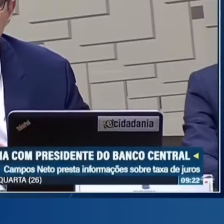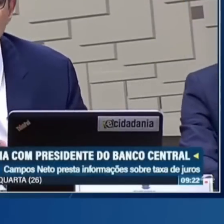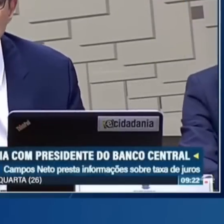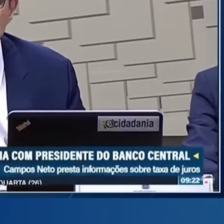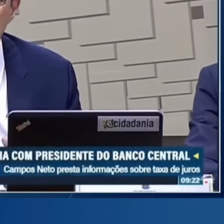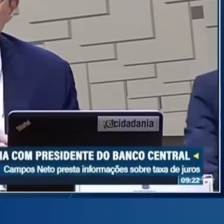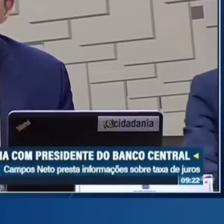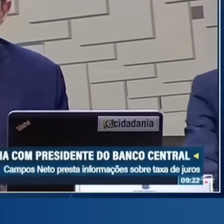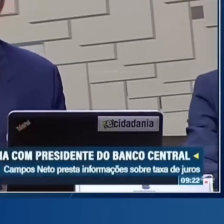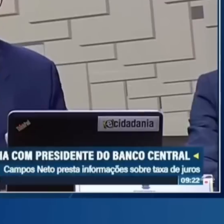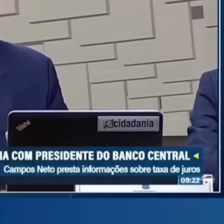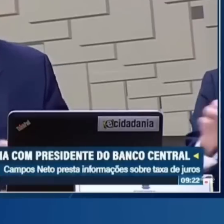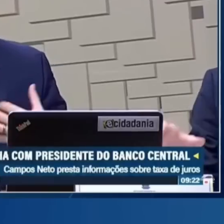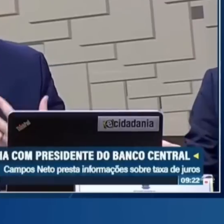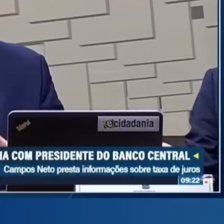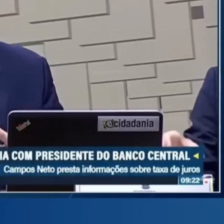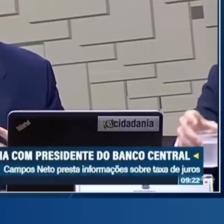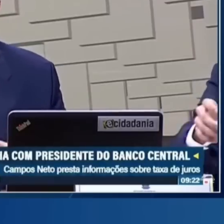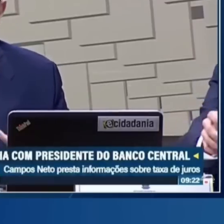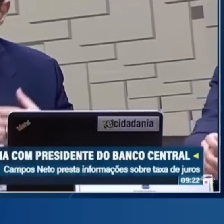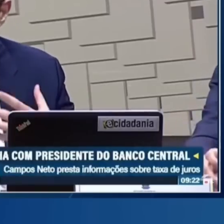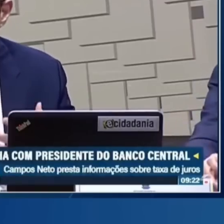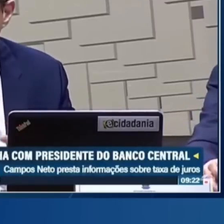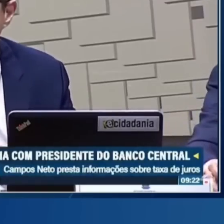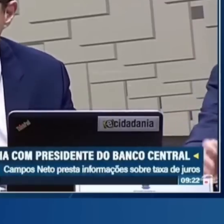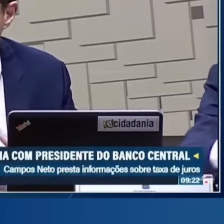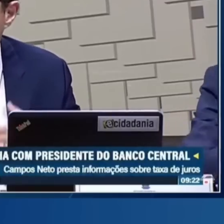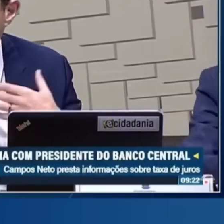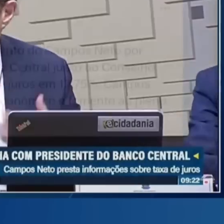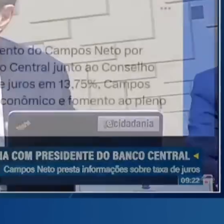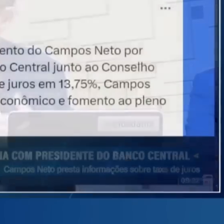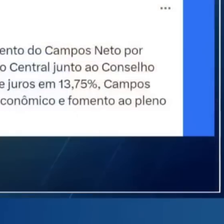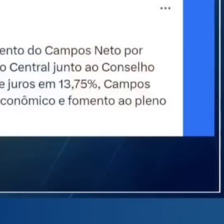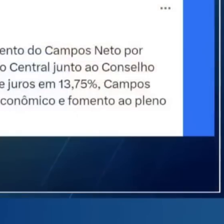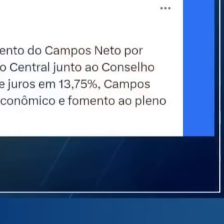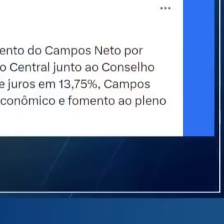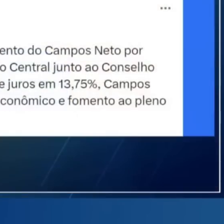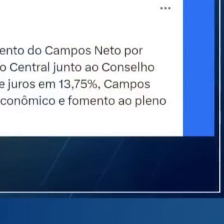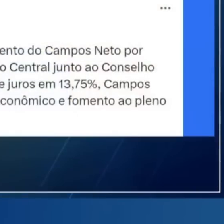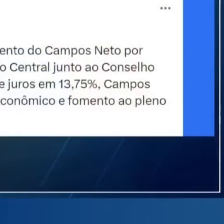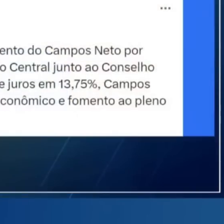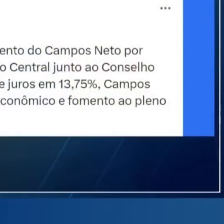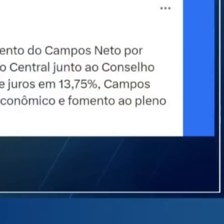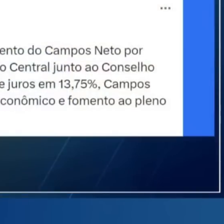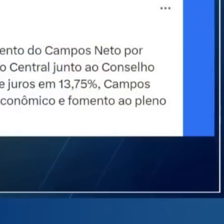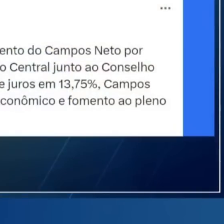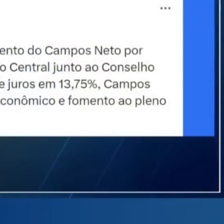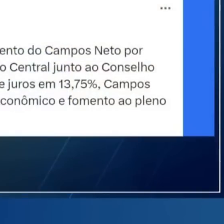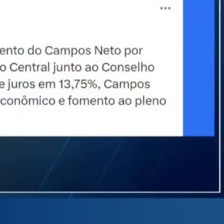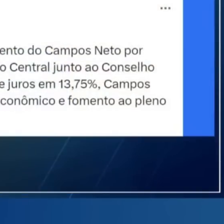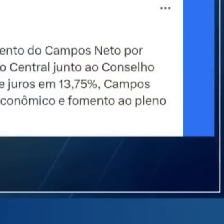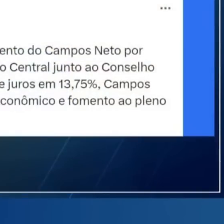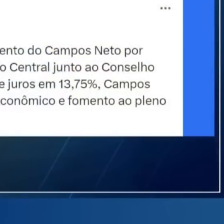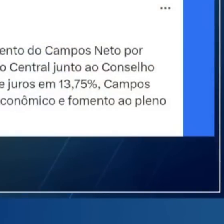Banco Central. Então, o Lindbergh acerta na minha avaliação, no sentido de que aponta uma possibilidade de ação, quer dizer, o governo não pode mais